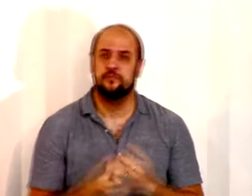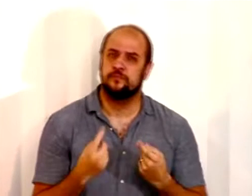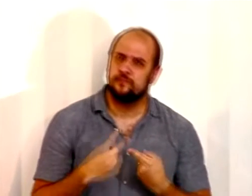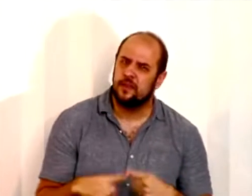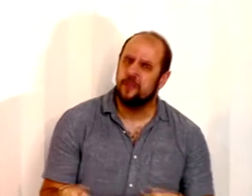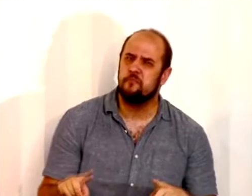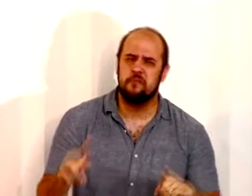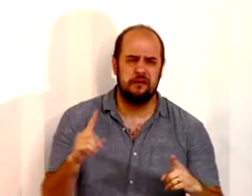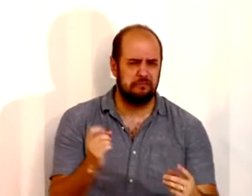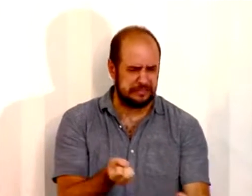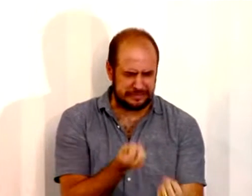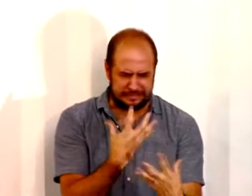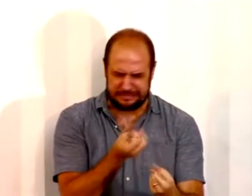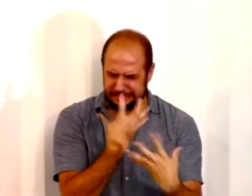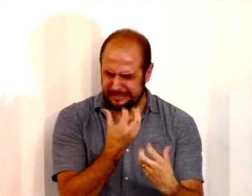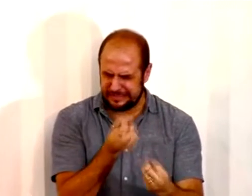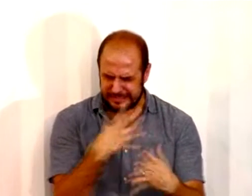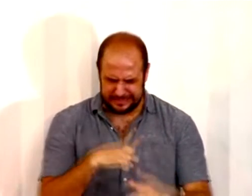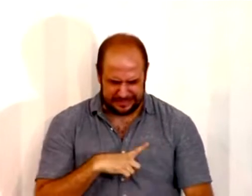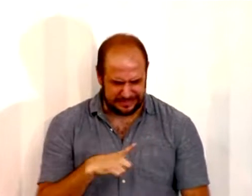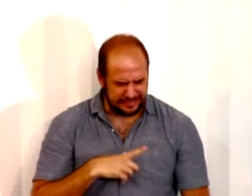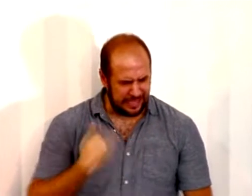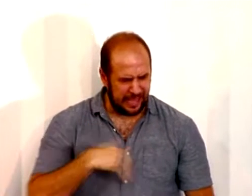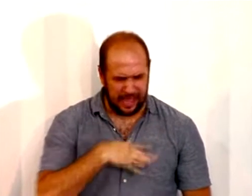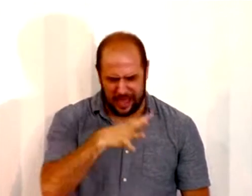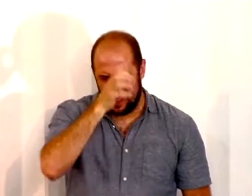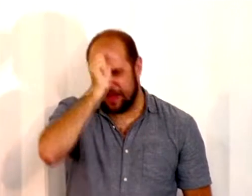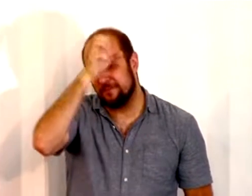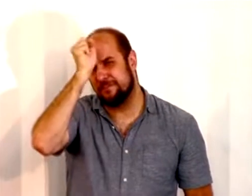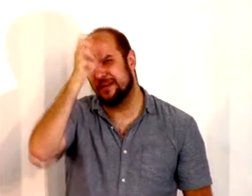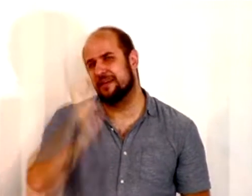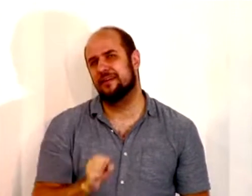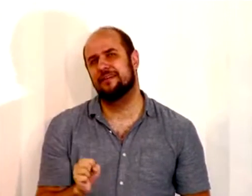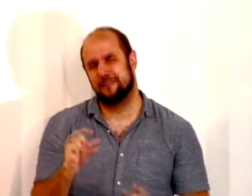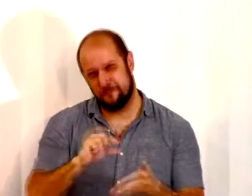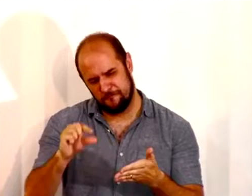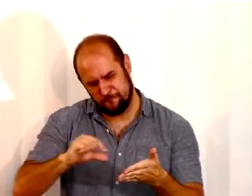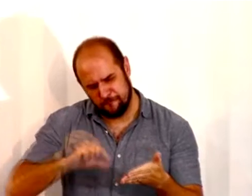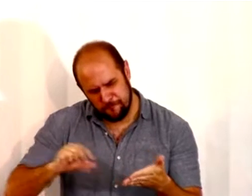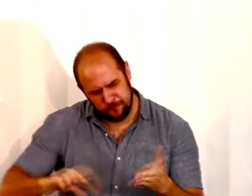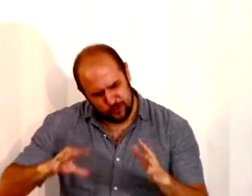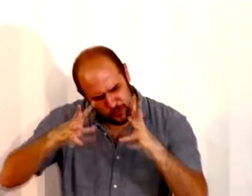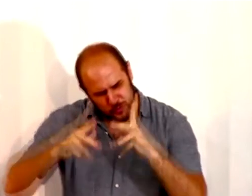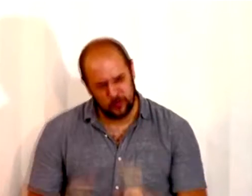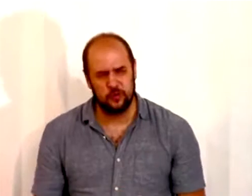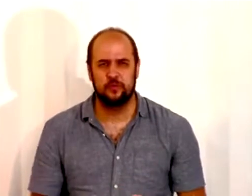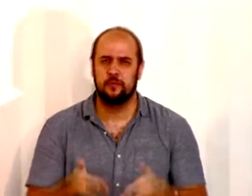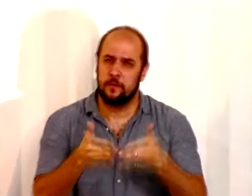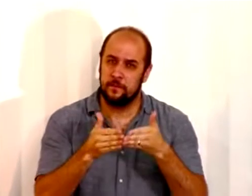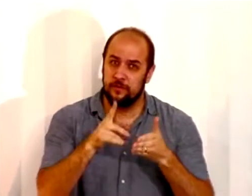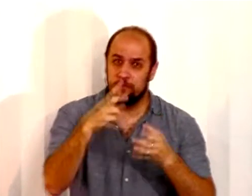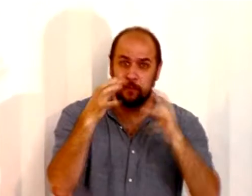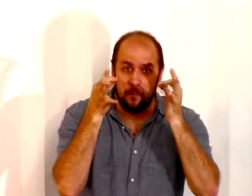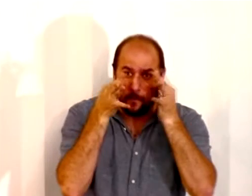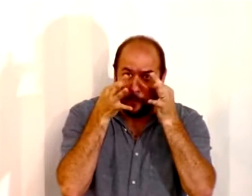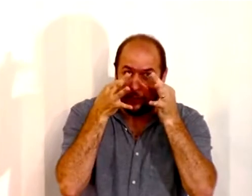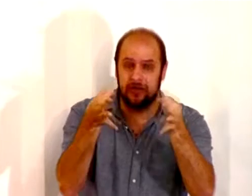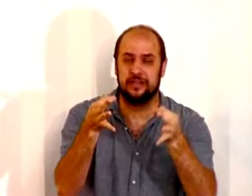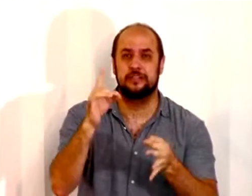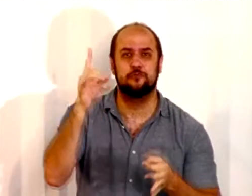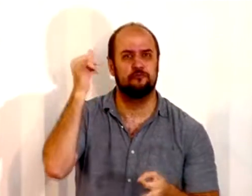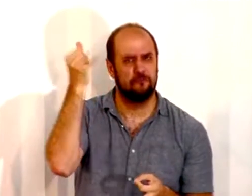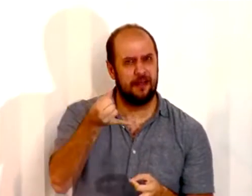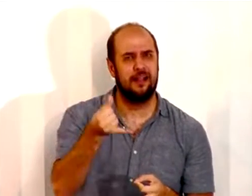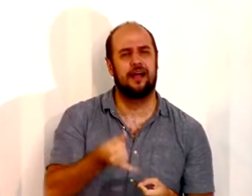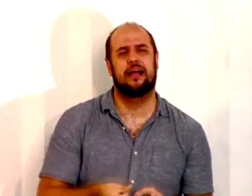mas tem tantas lições importantes para nós aprendermos aqui nos demais versículos, que eu peço que você esteja atento à palavra do